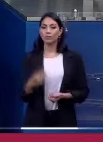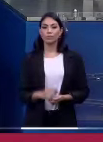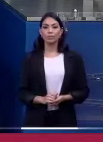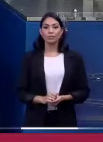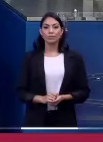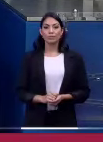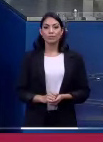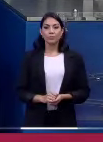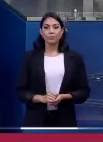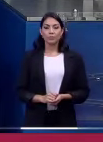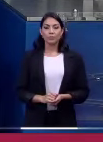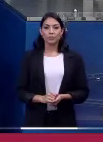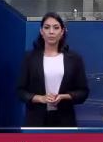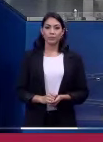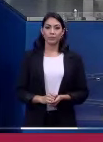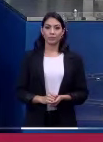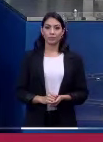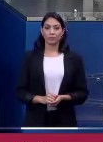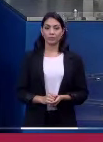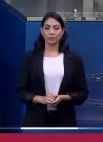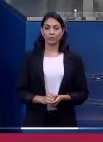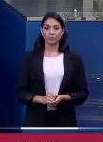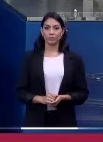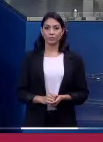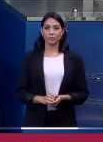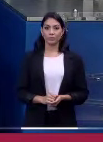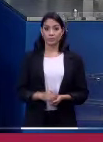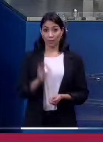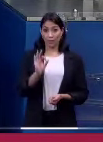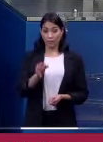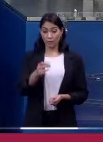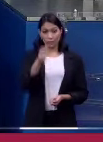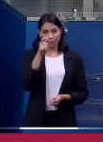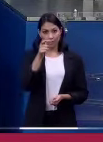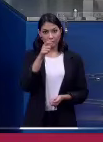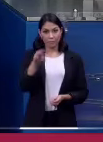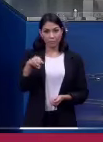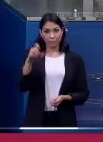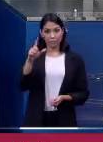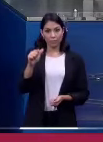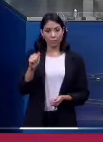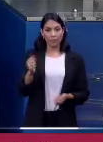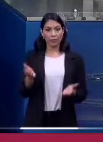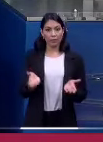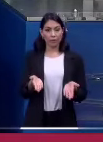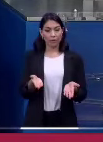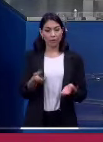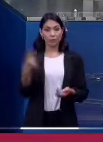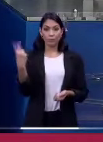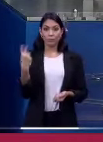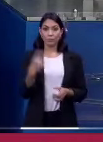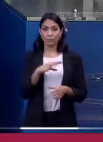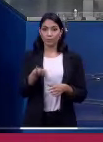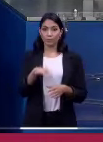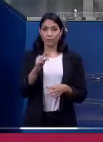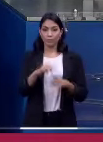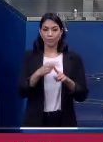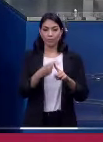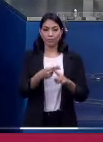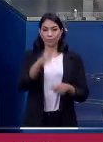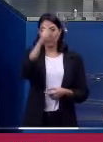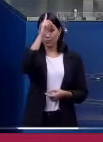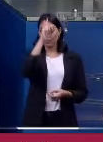Verde, 13. Já acompanhamos o sorteio da Mega Sena, agora o segundo sorteio da dupla cena.